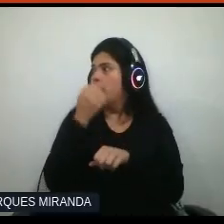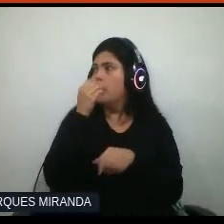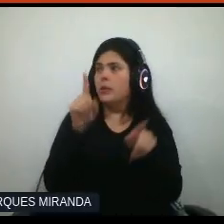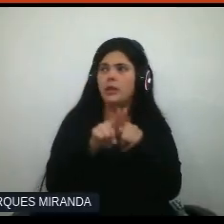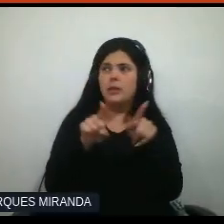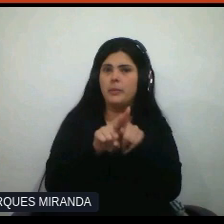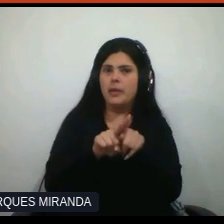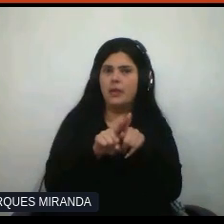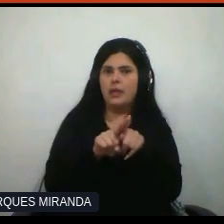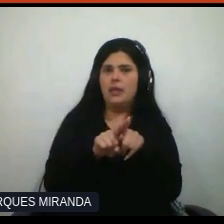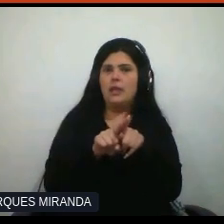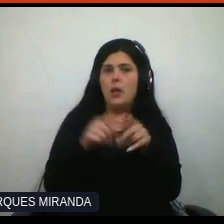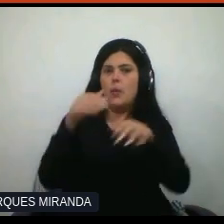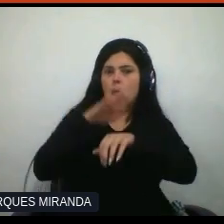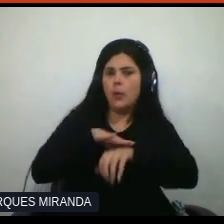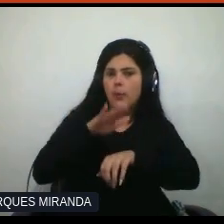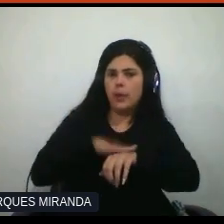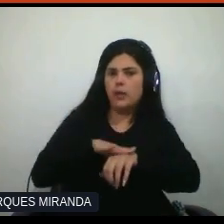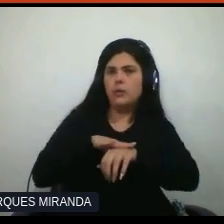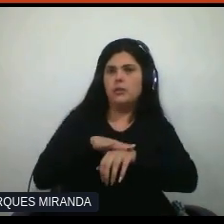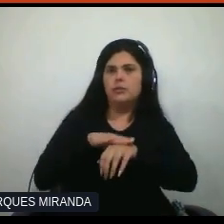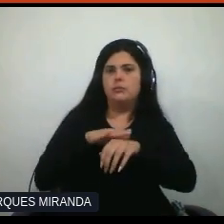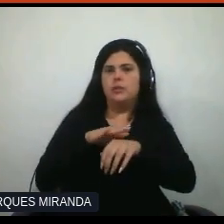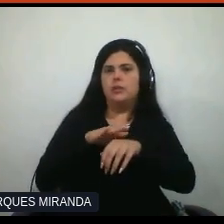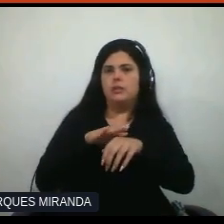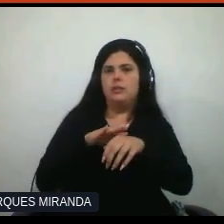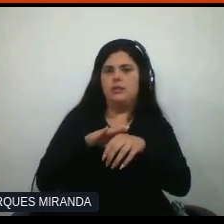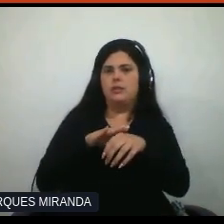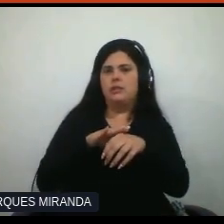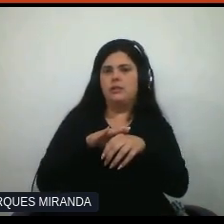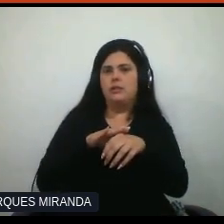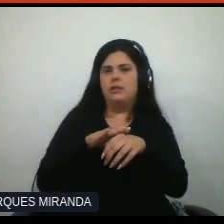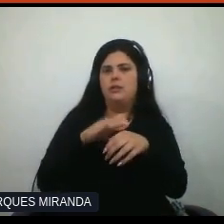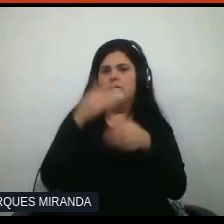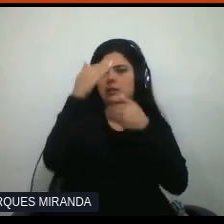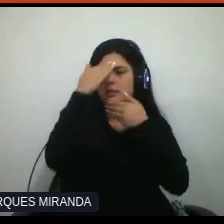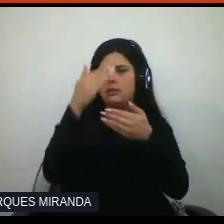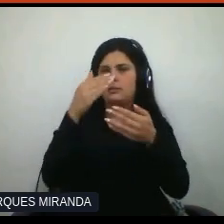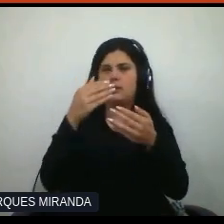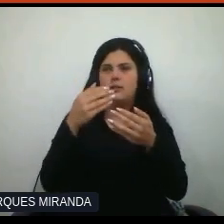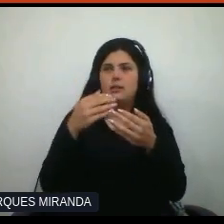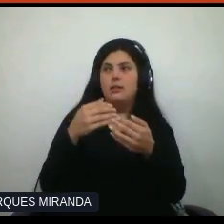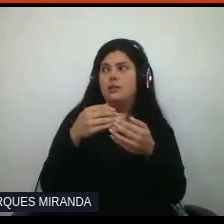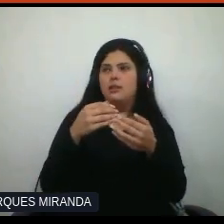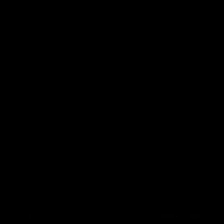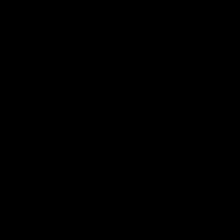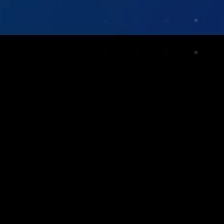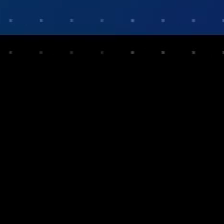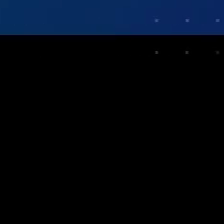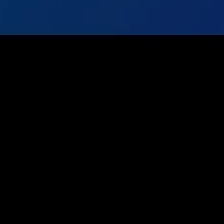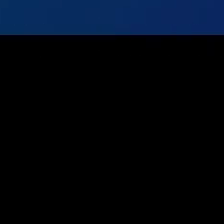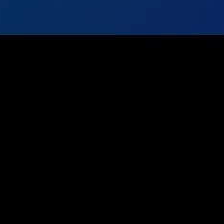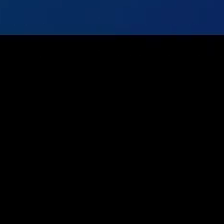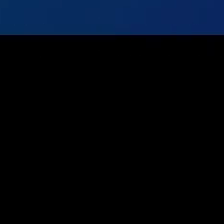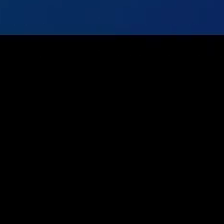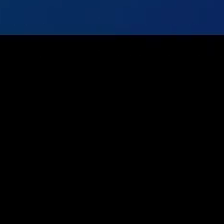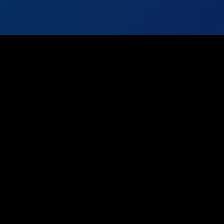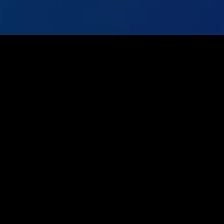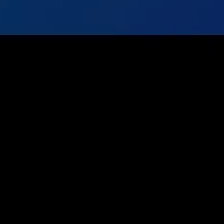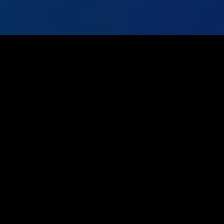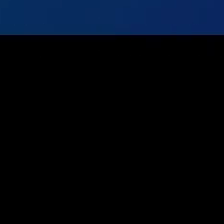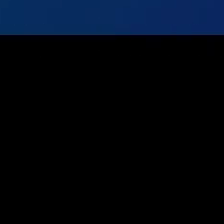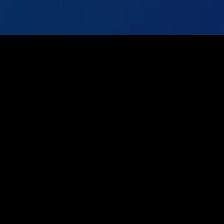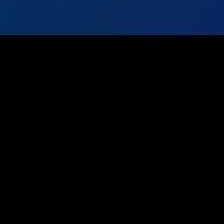Então, assim, é o momento da gente trabalhar isso aí. Obrigado, Fabi. Obrigado, Michele. Acho que acabou meu tempo, né, Michele?